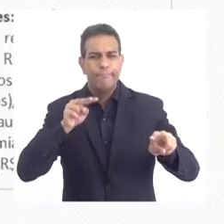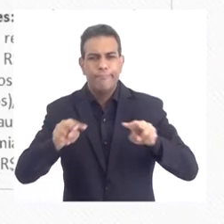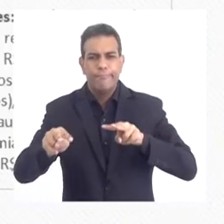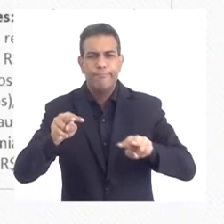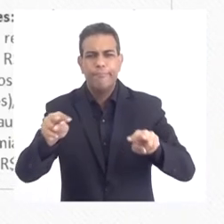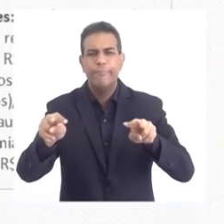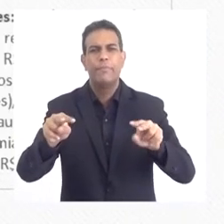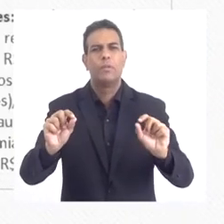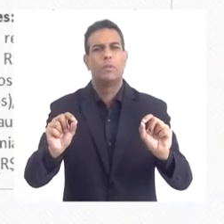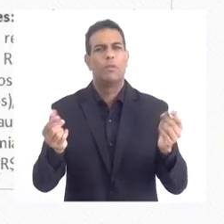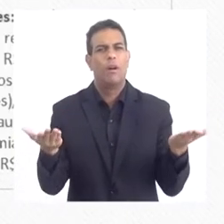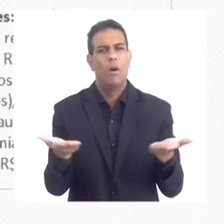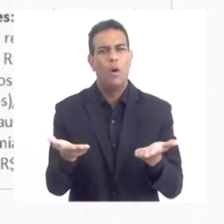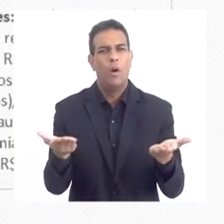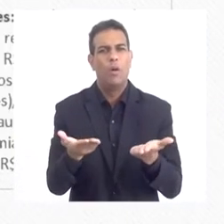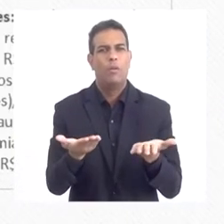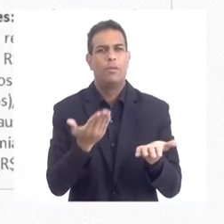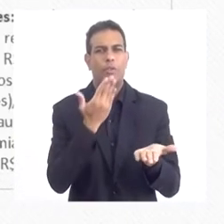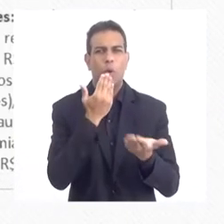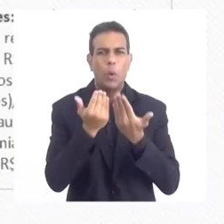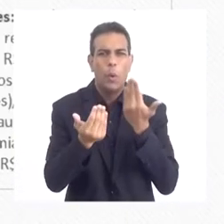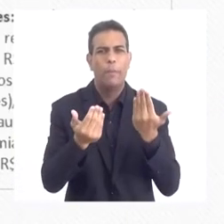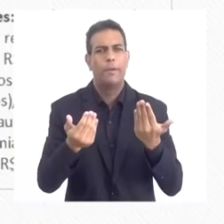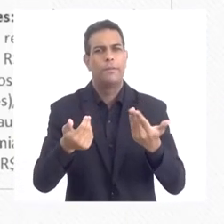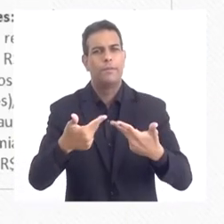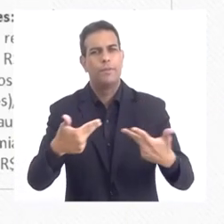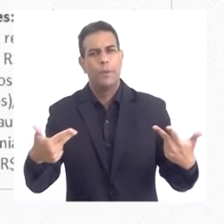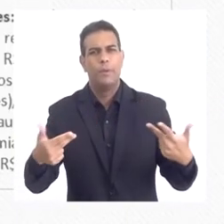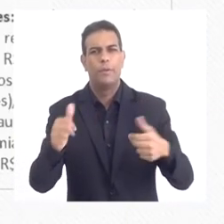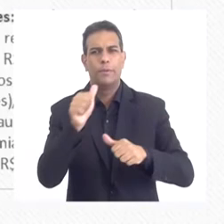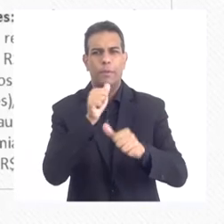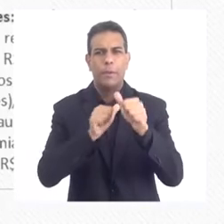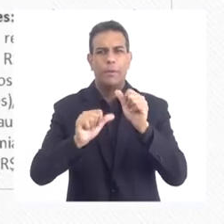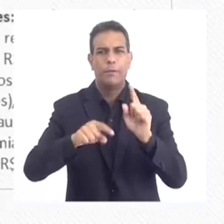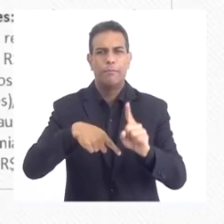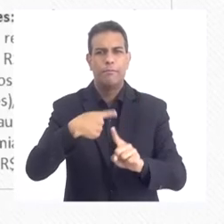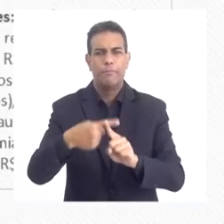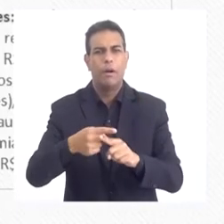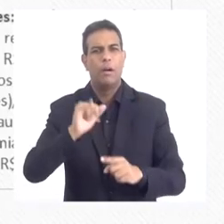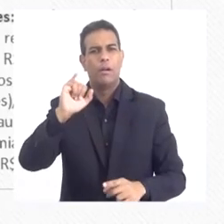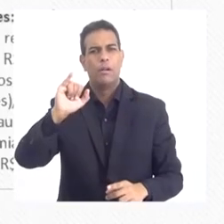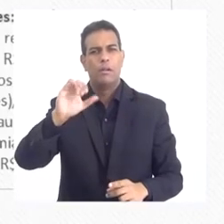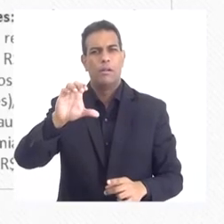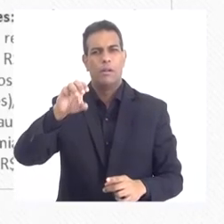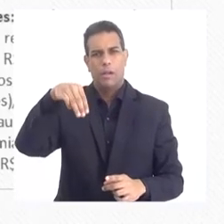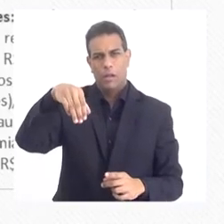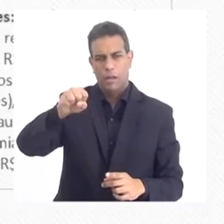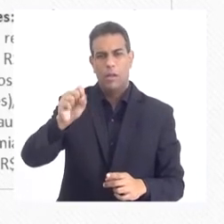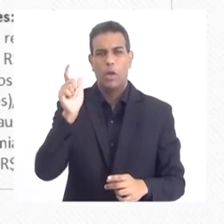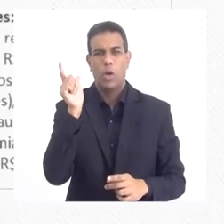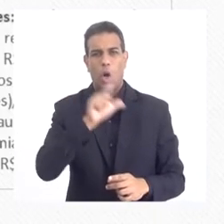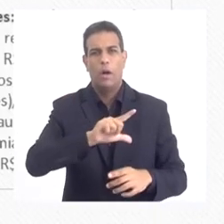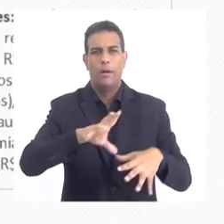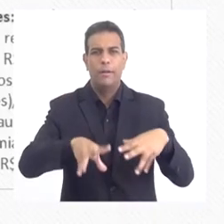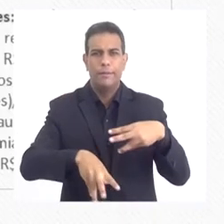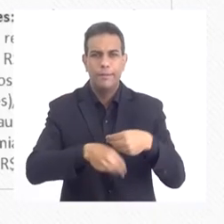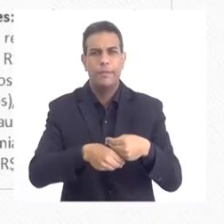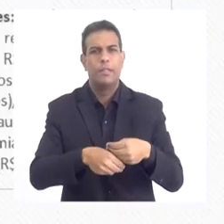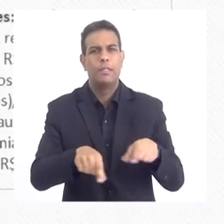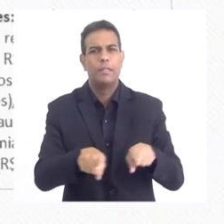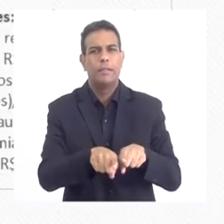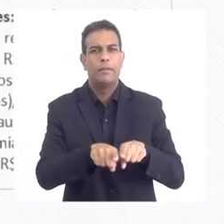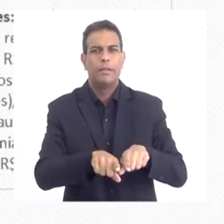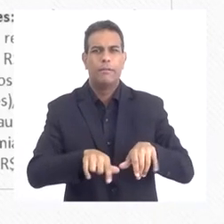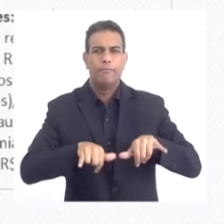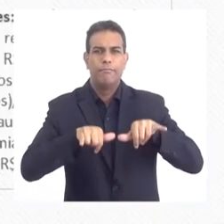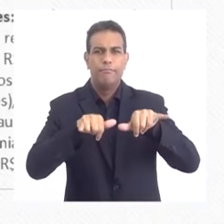de comestíveis, né, bebidas, e isso é refletido, obviamente, na arrecadação de supermercados.